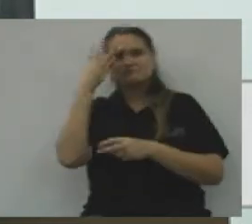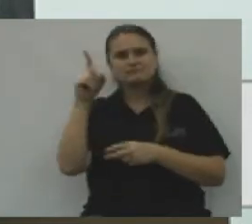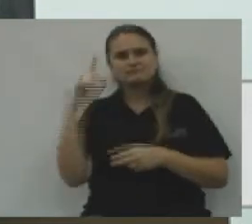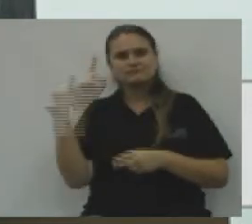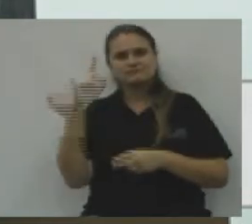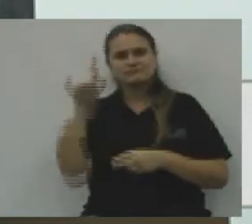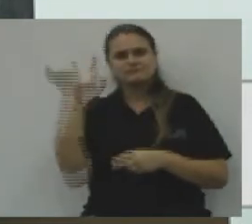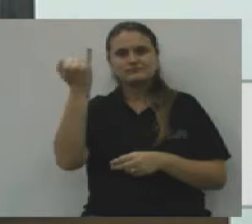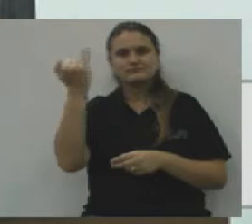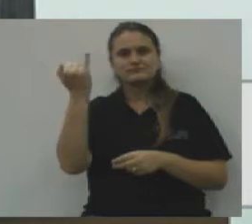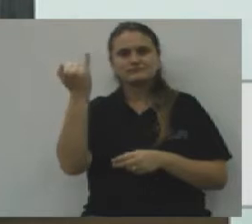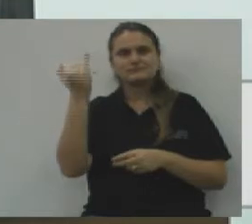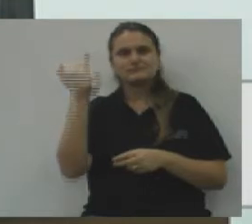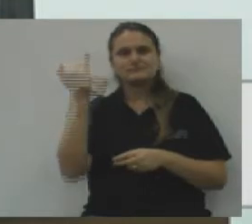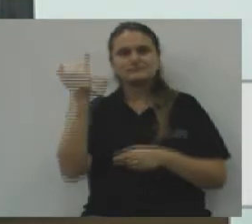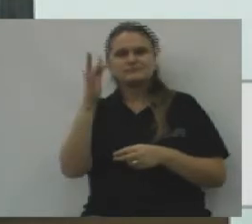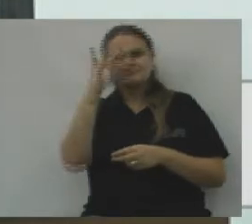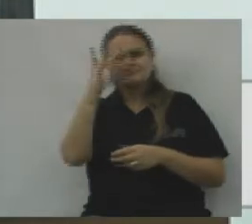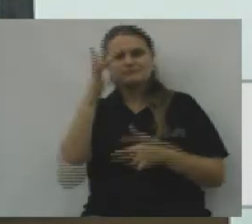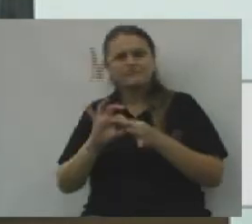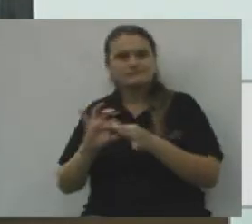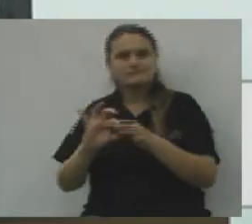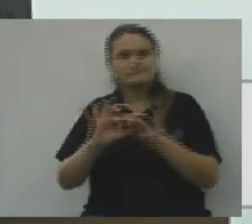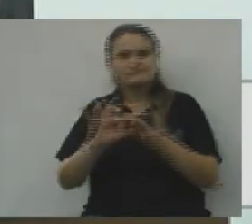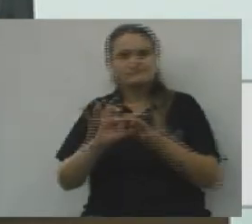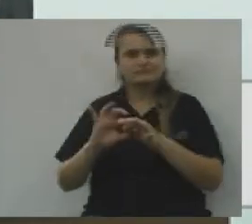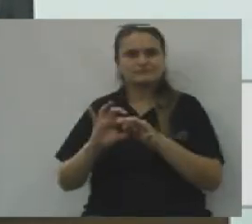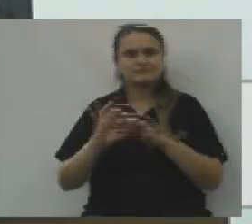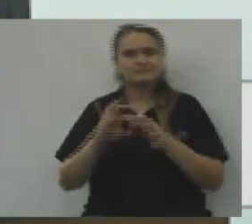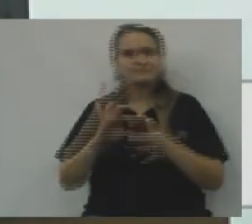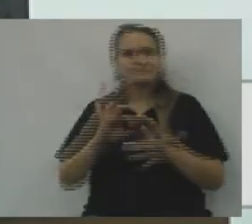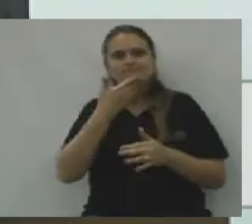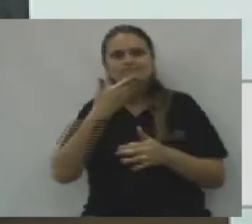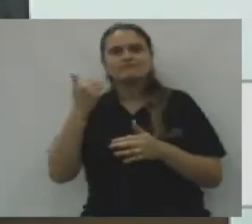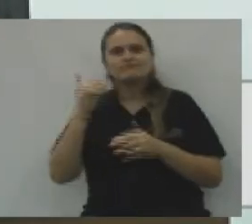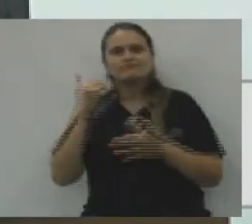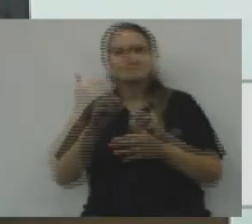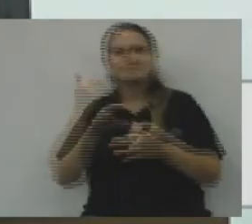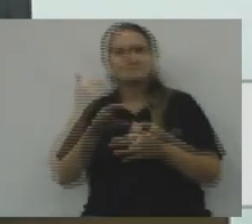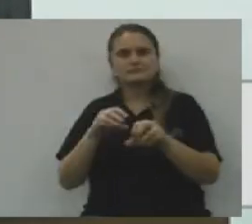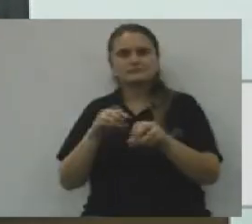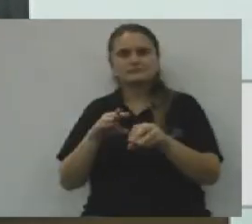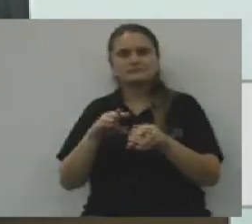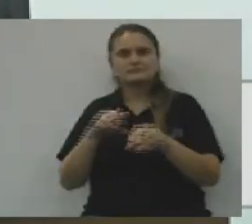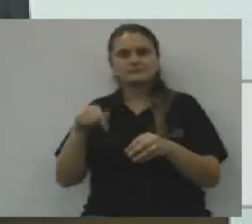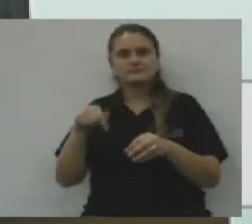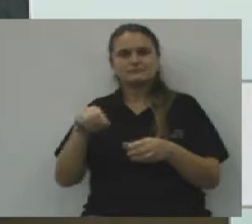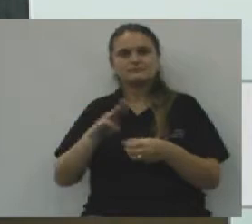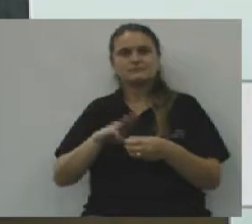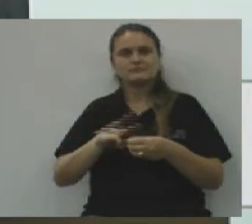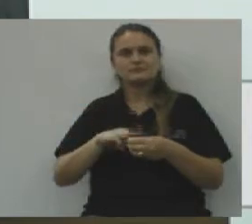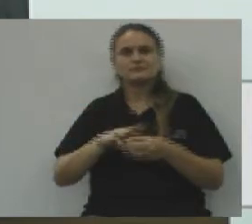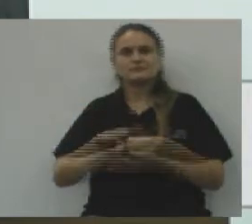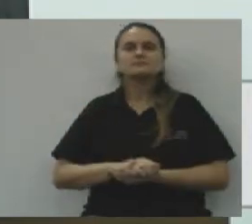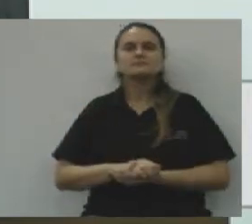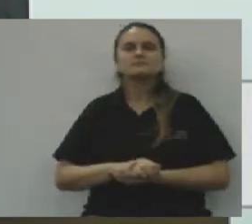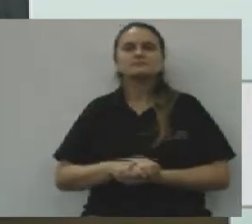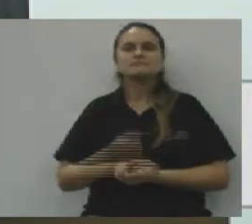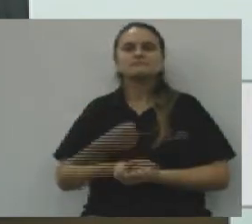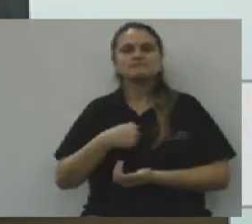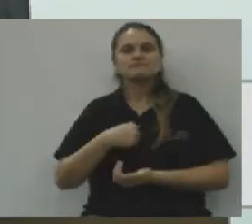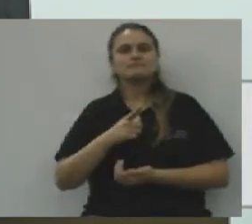membros enganjados para o melhor da educação no nosso município, né? Eu que tenho em